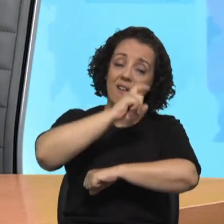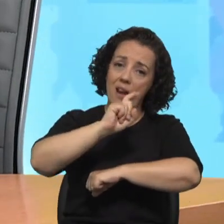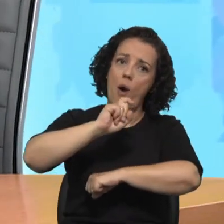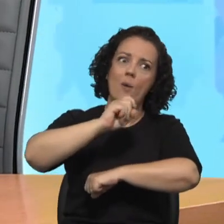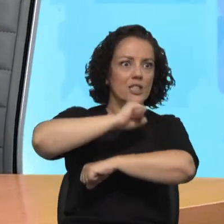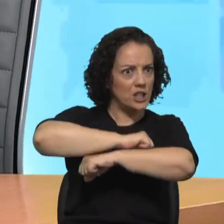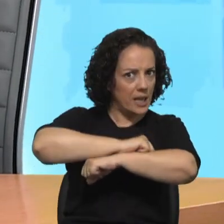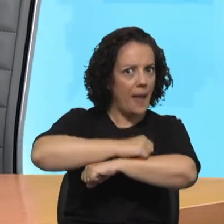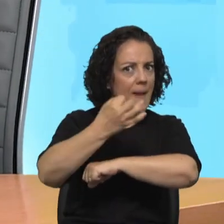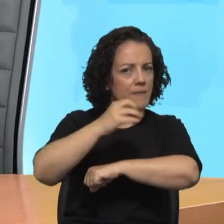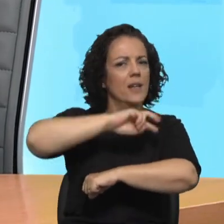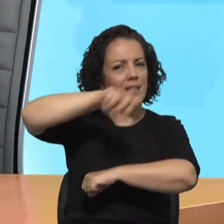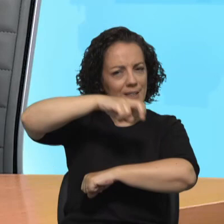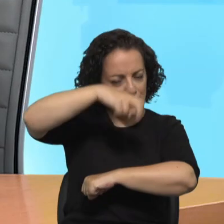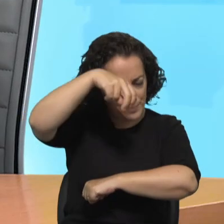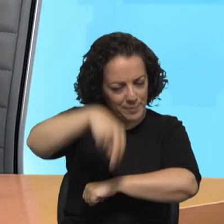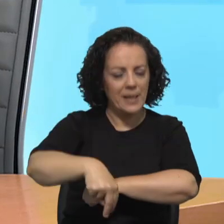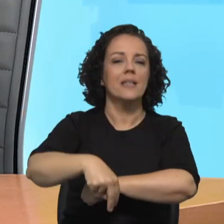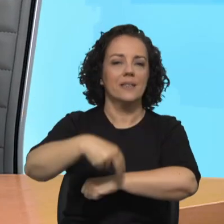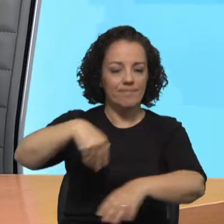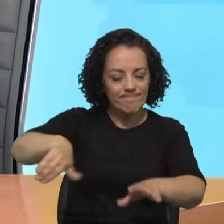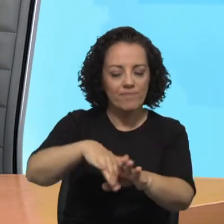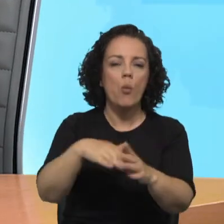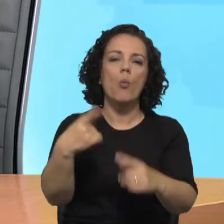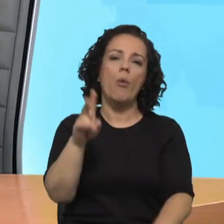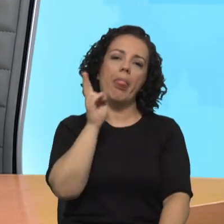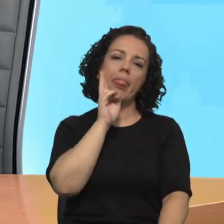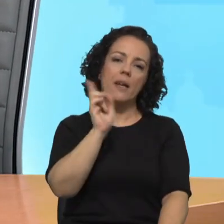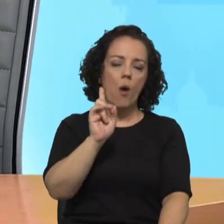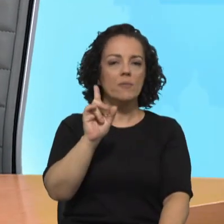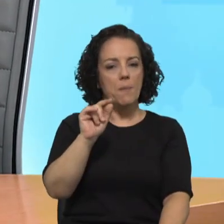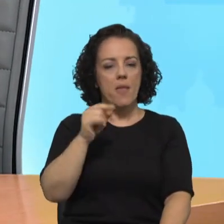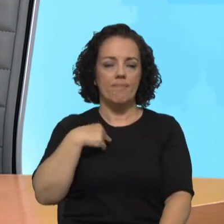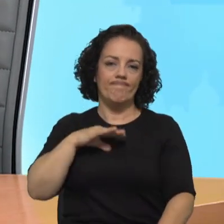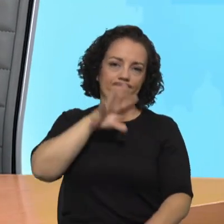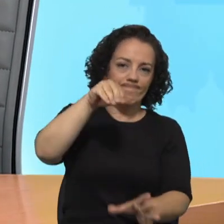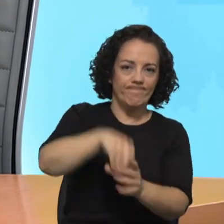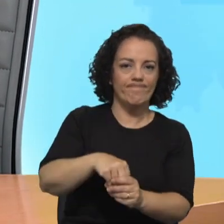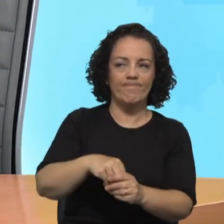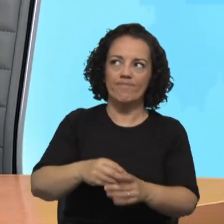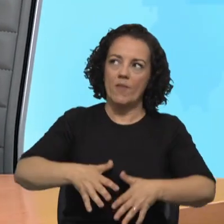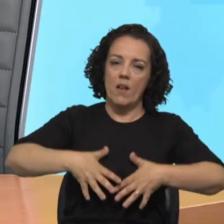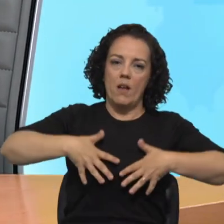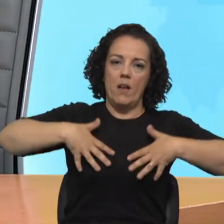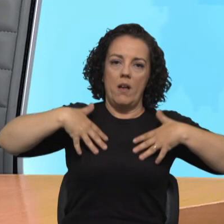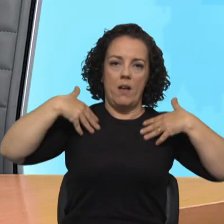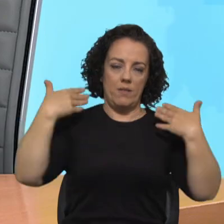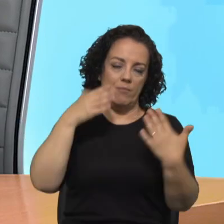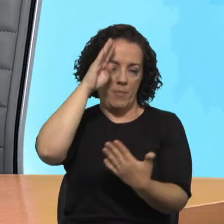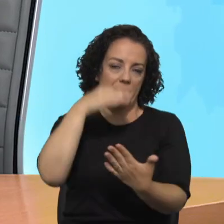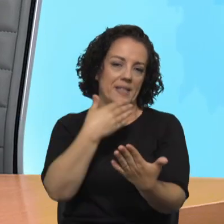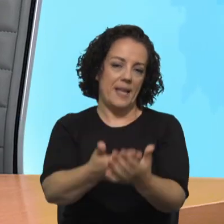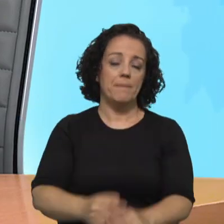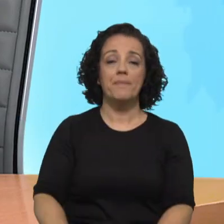sim. Para não ficar só como espectador, mas deixar-se tocar verdadeiramente por aquilo que ele vem trazer. Ora,